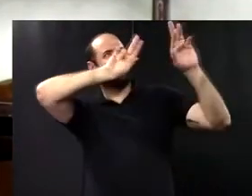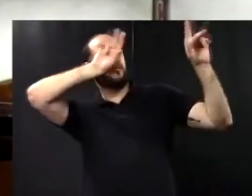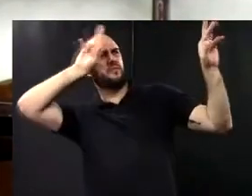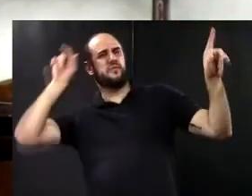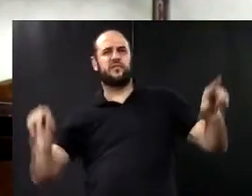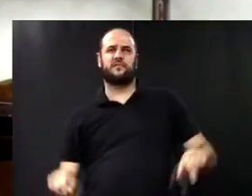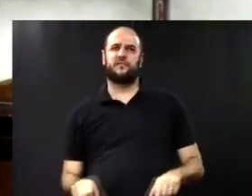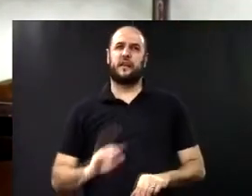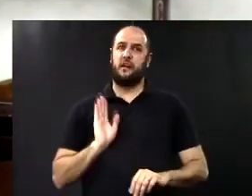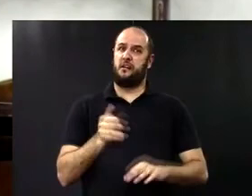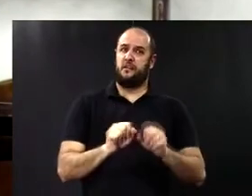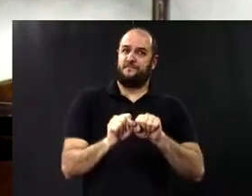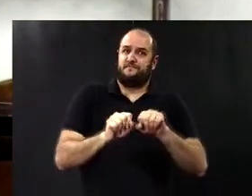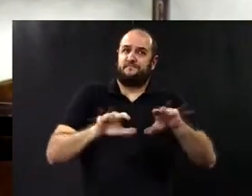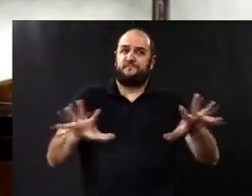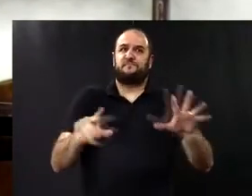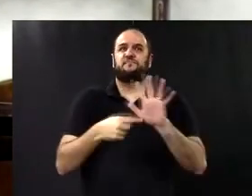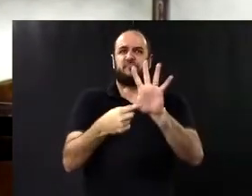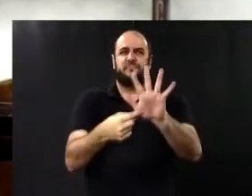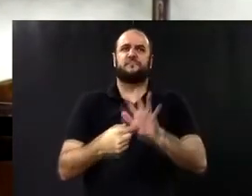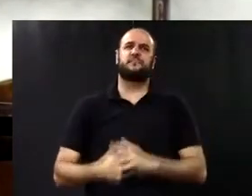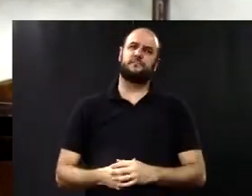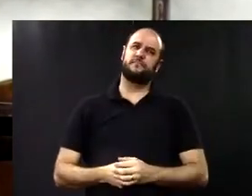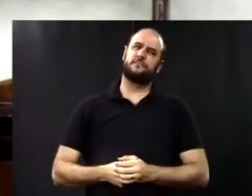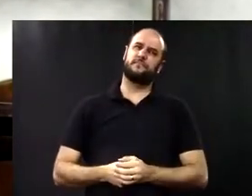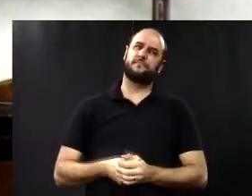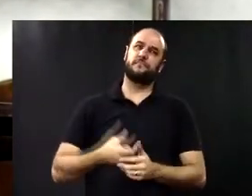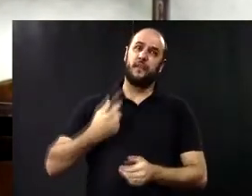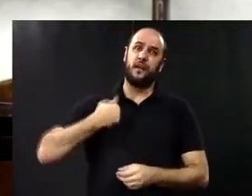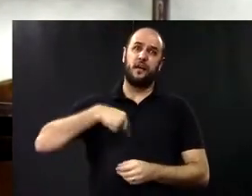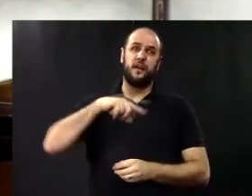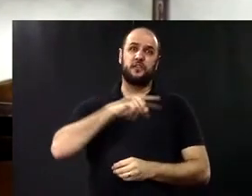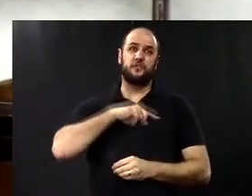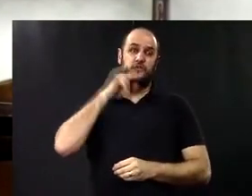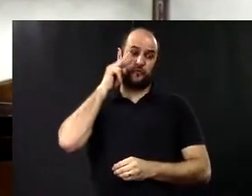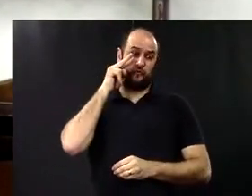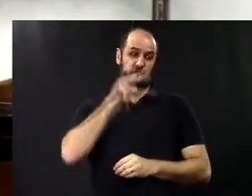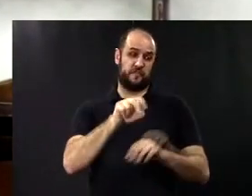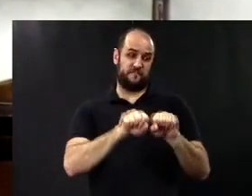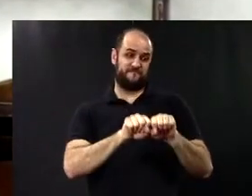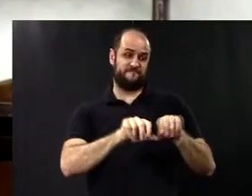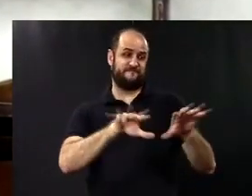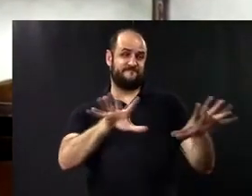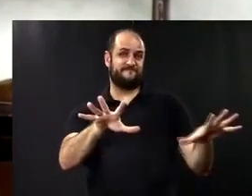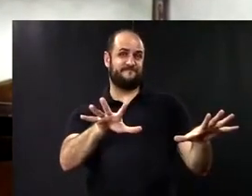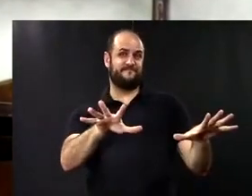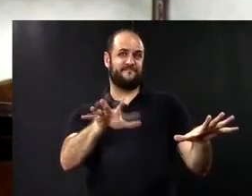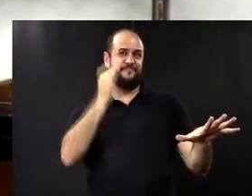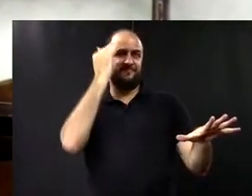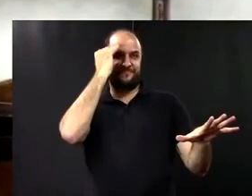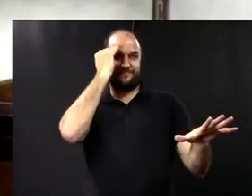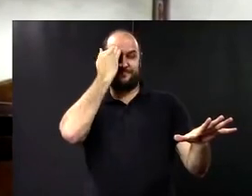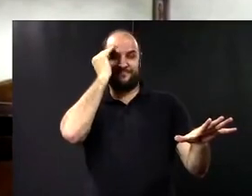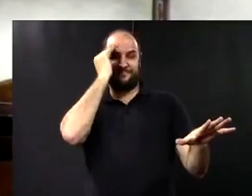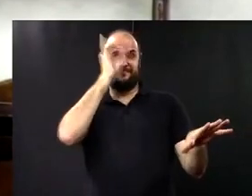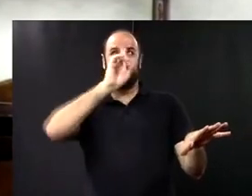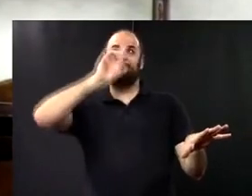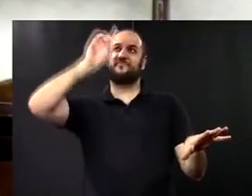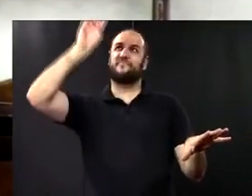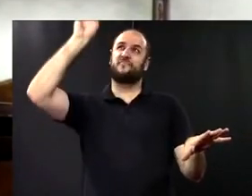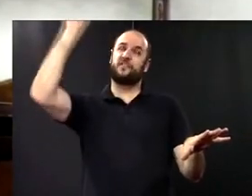pandemia revelou isso. E nós precisamos olhar para ela e entender que Deus está nos